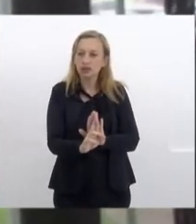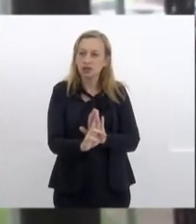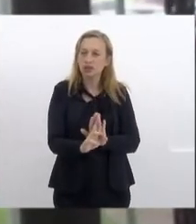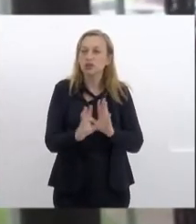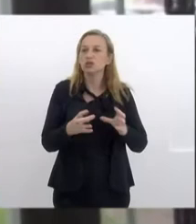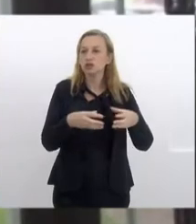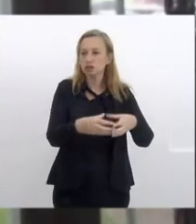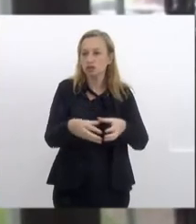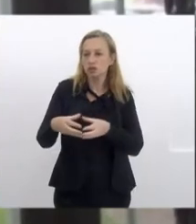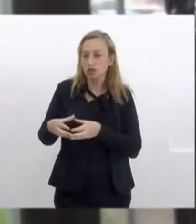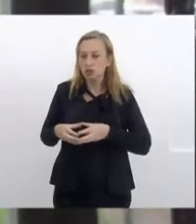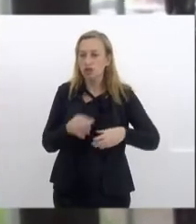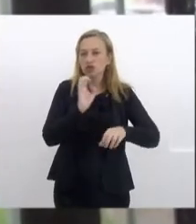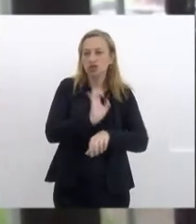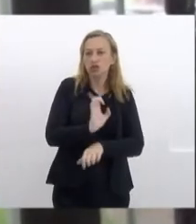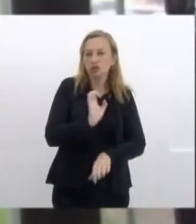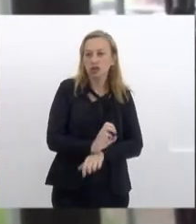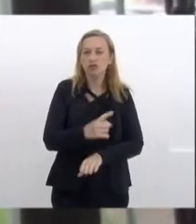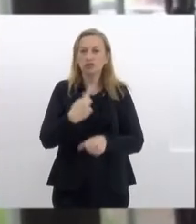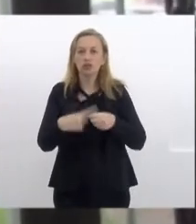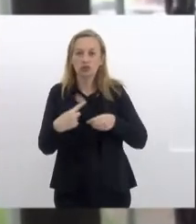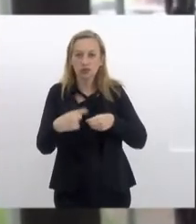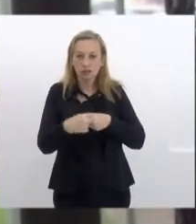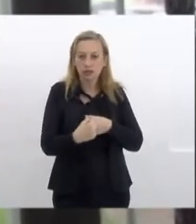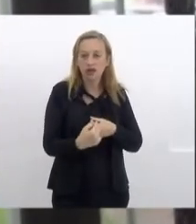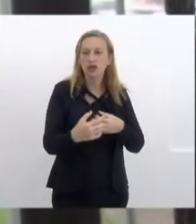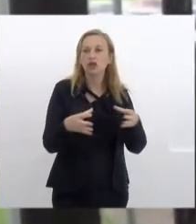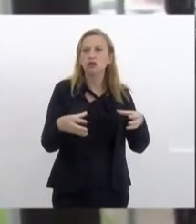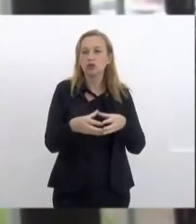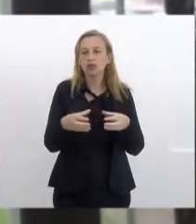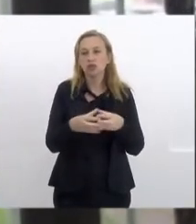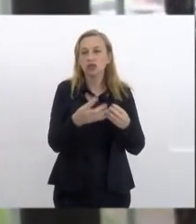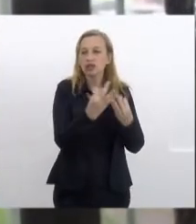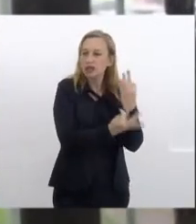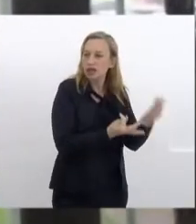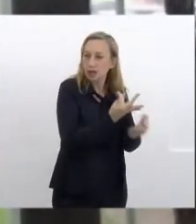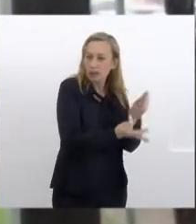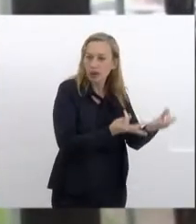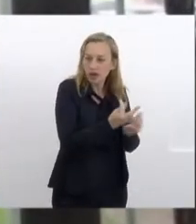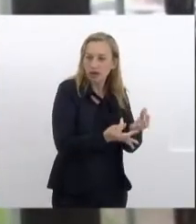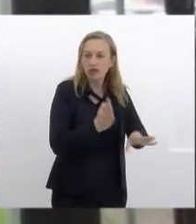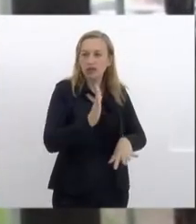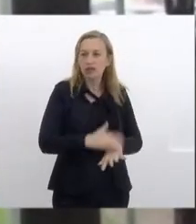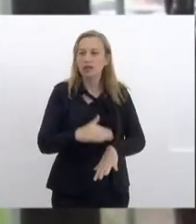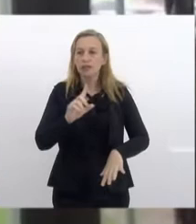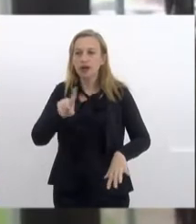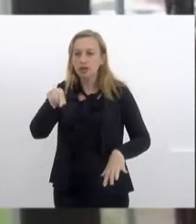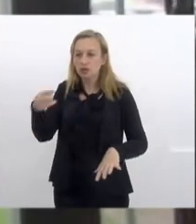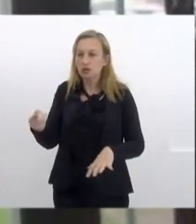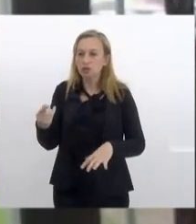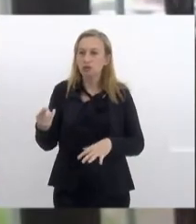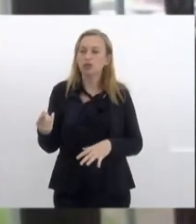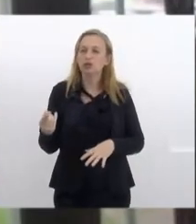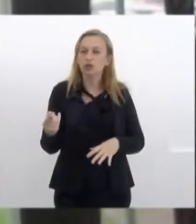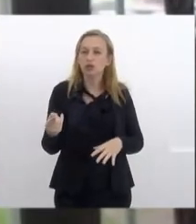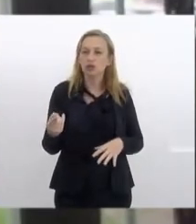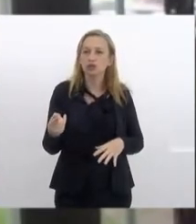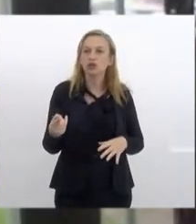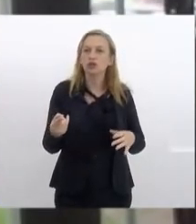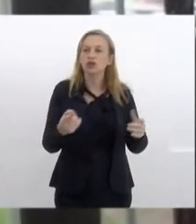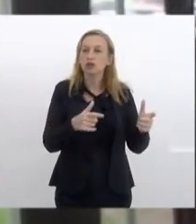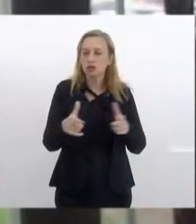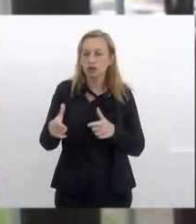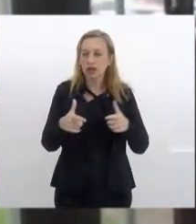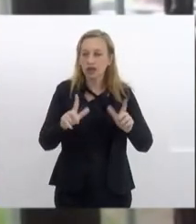órgãos estaduais, municipais, das comunidades terapêuticas, né, e demais entidades que atuam na área,